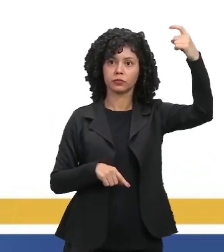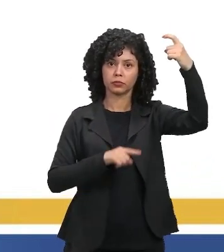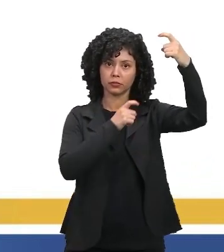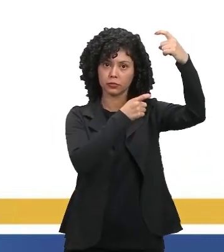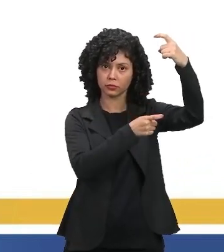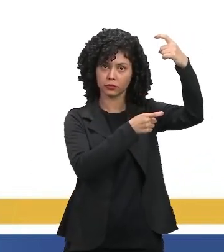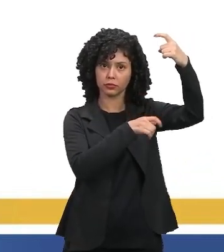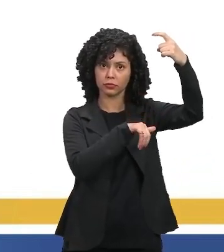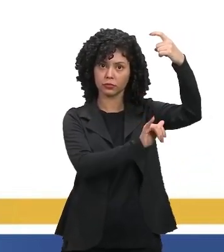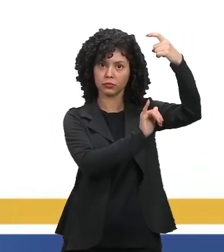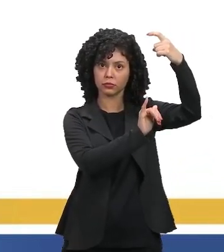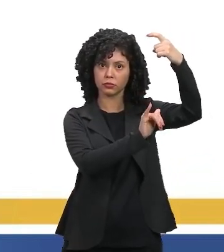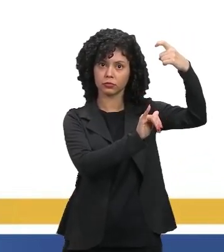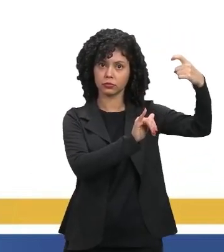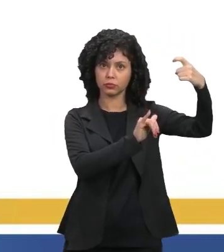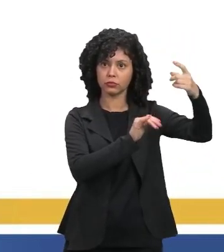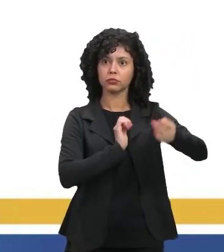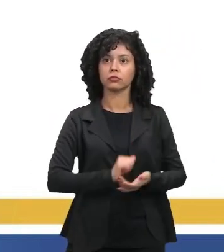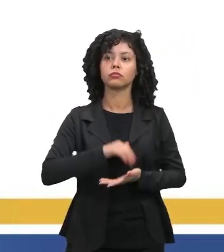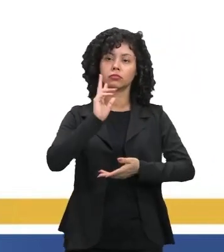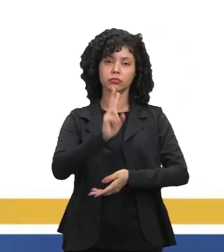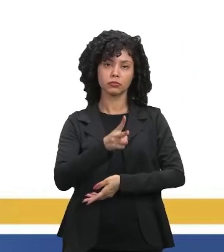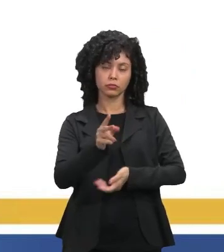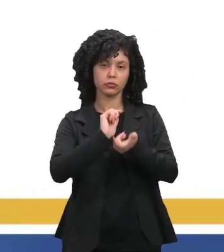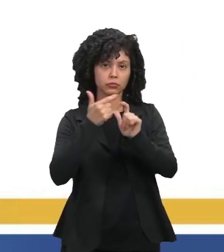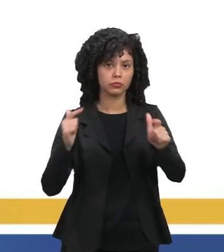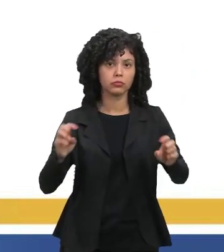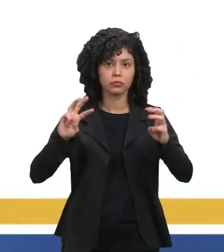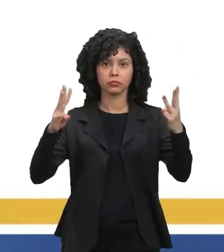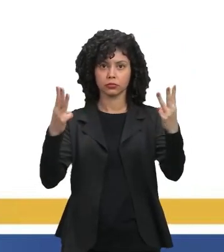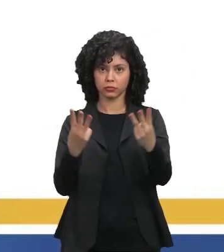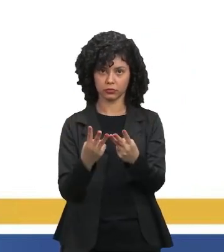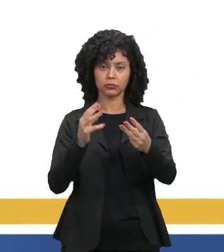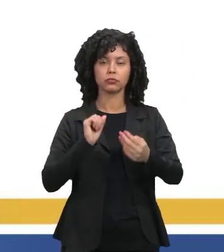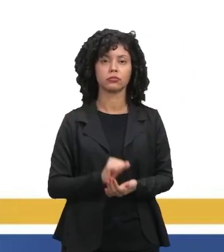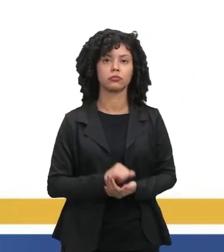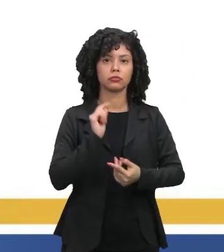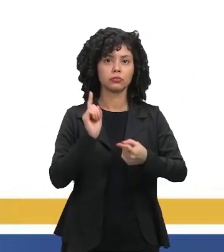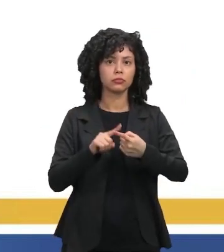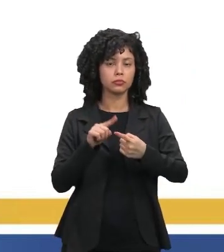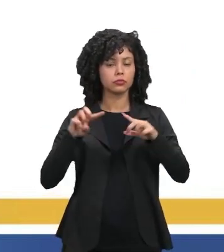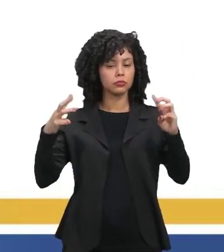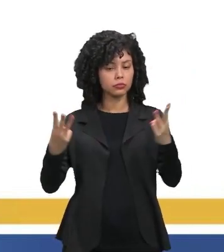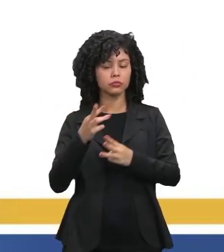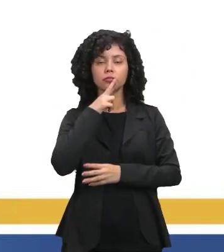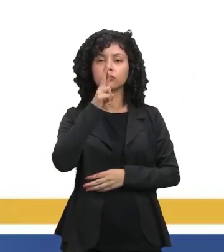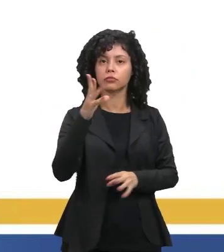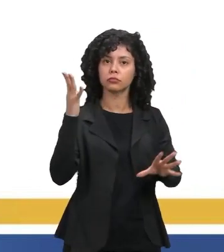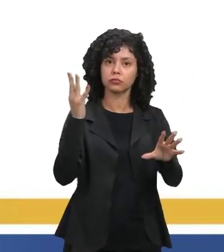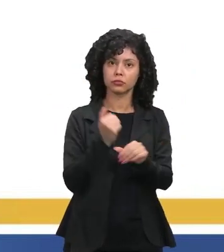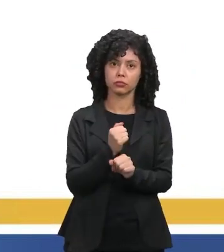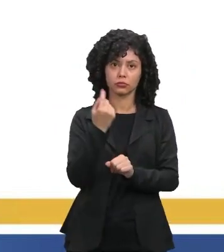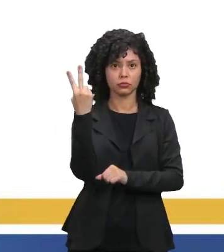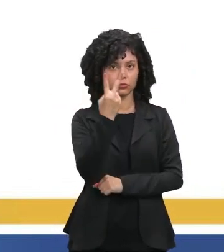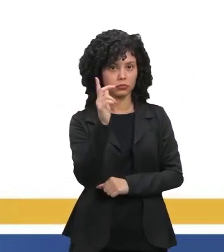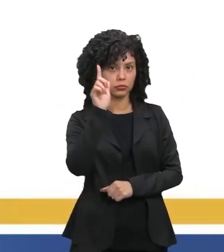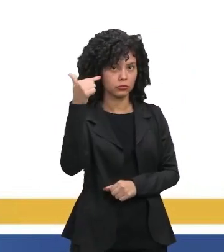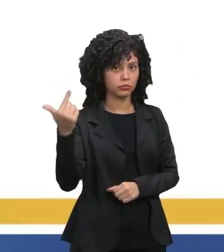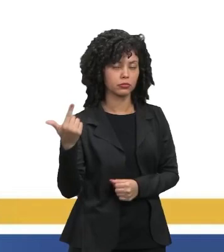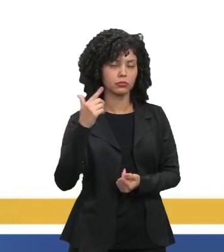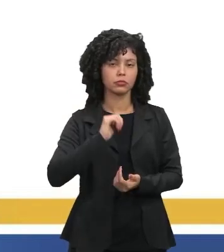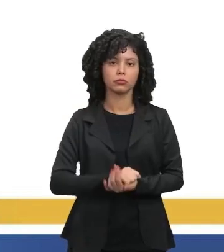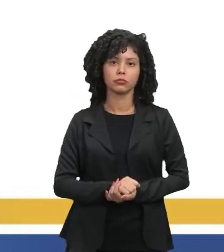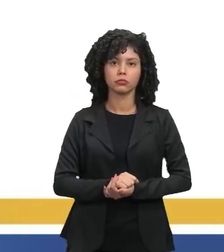embaixo. Tá? O maior deles sempre vai ser a massa, porque a massa é o resultado da soma de duas outras